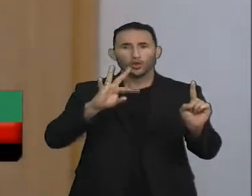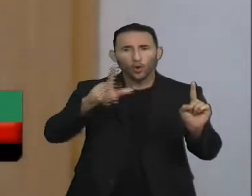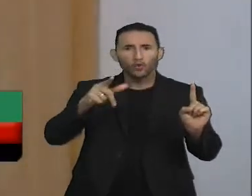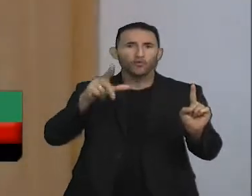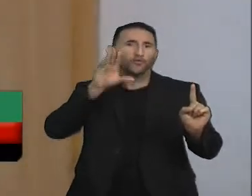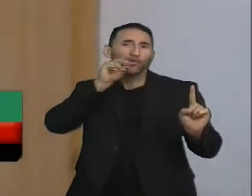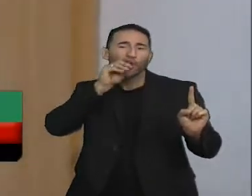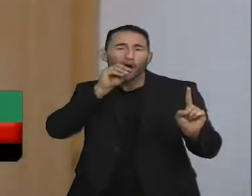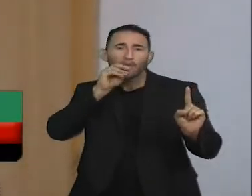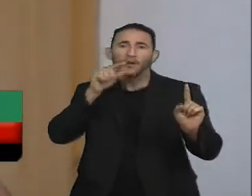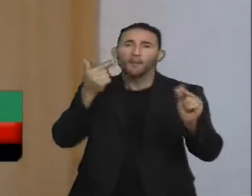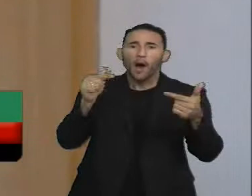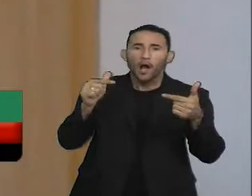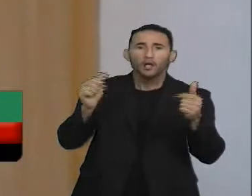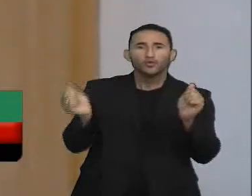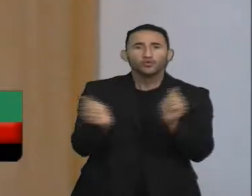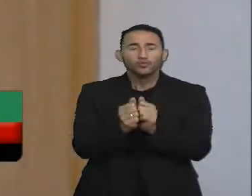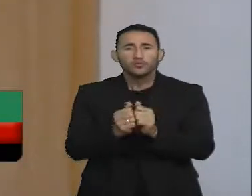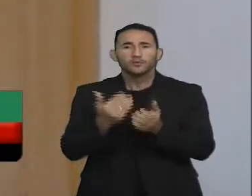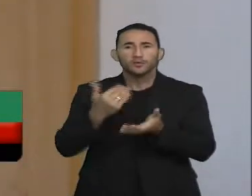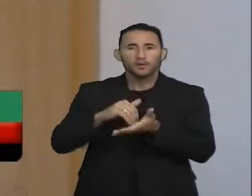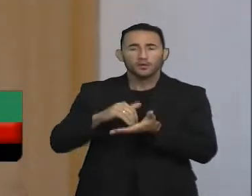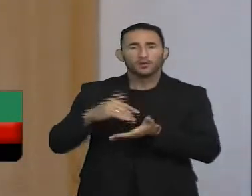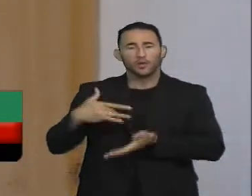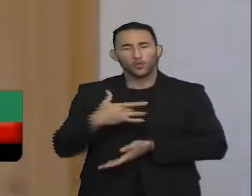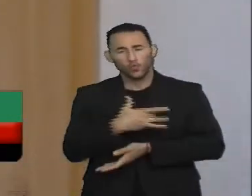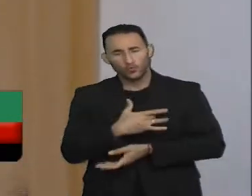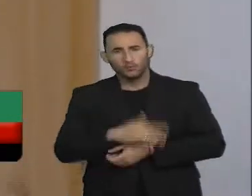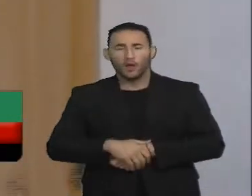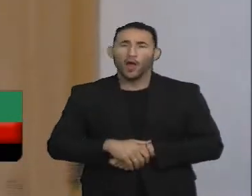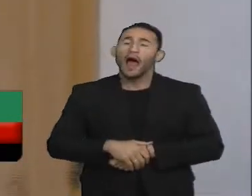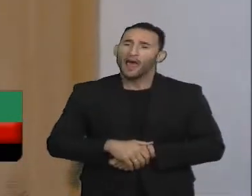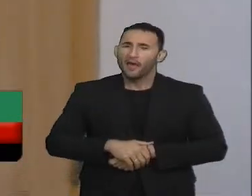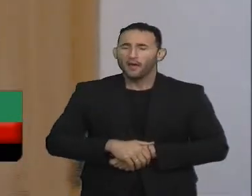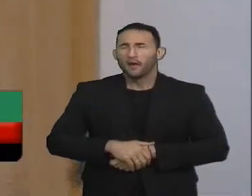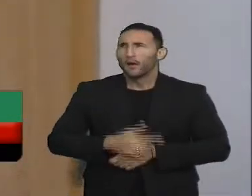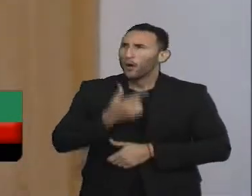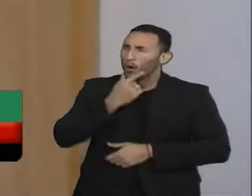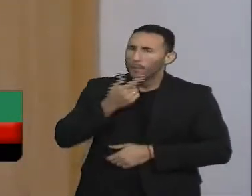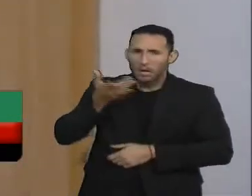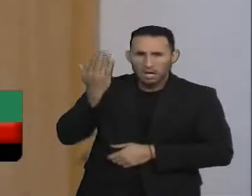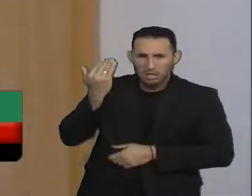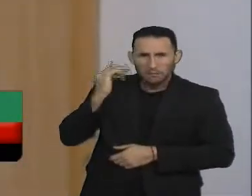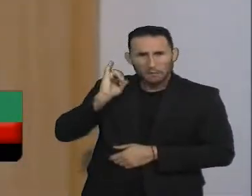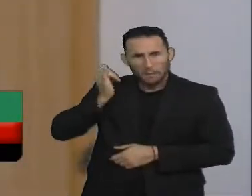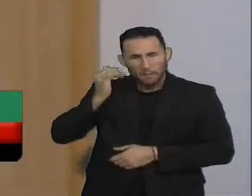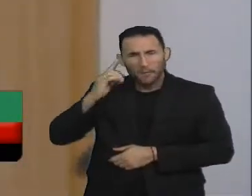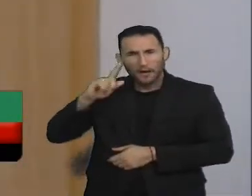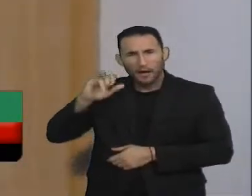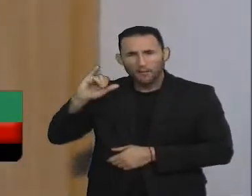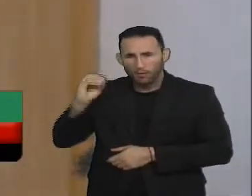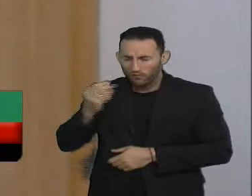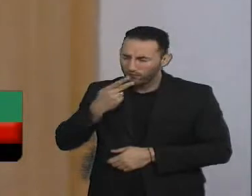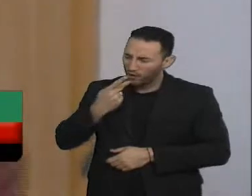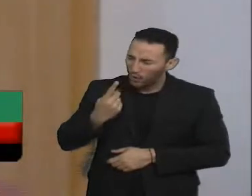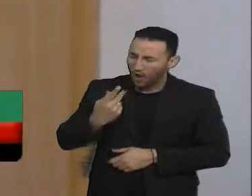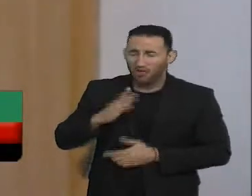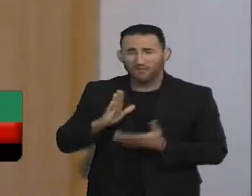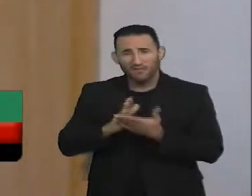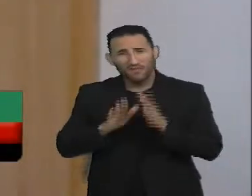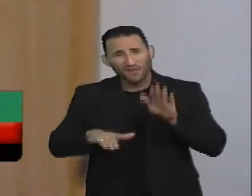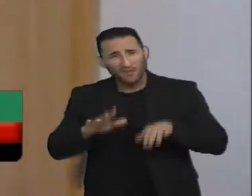nós temos alguns funcionários que, às vezes, a gente pensa que eles são desaforados, mas